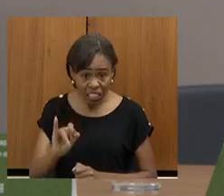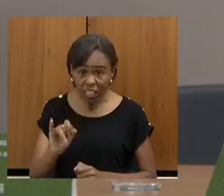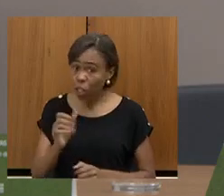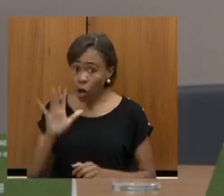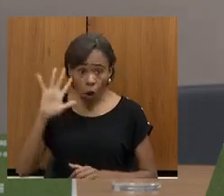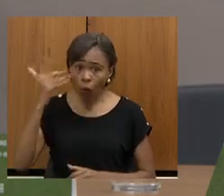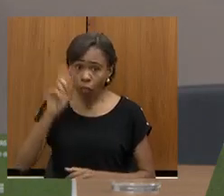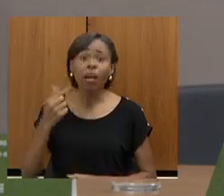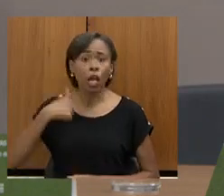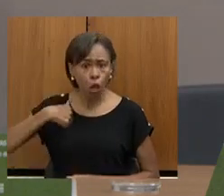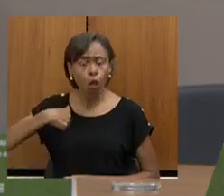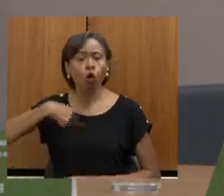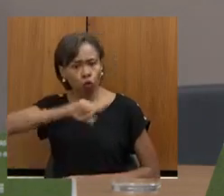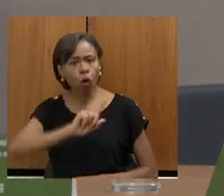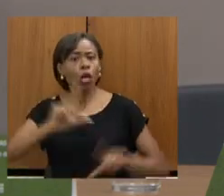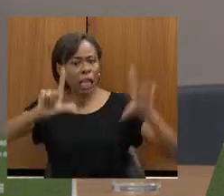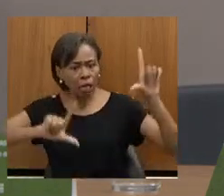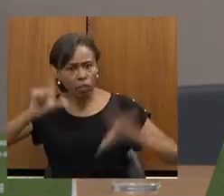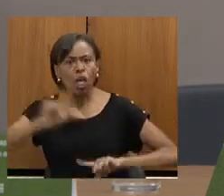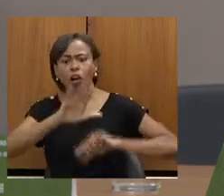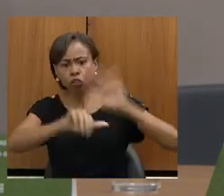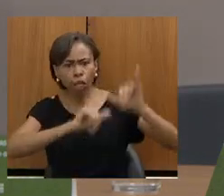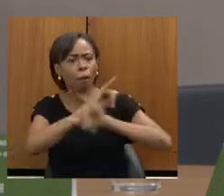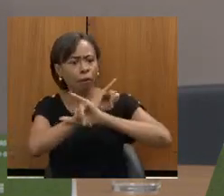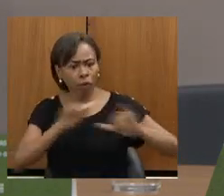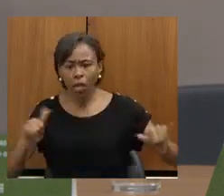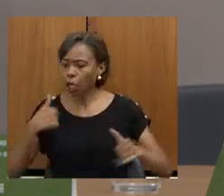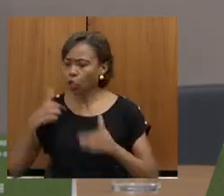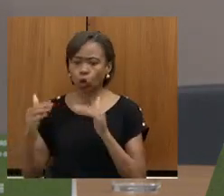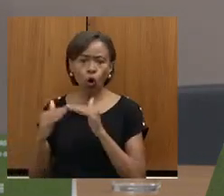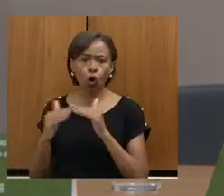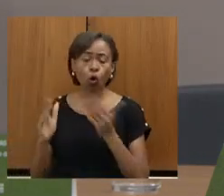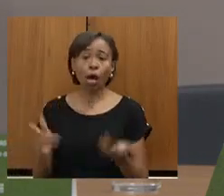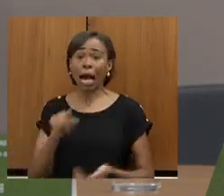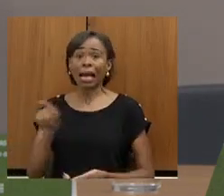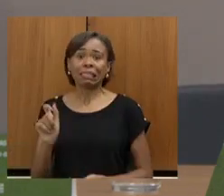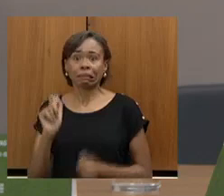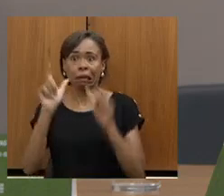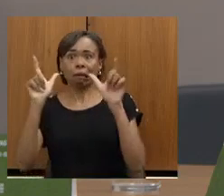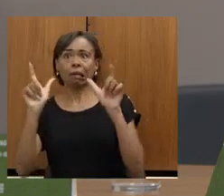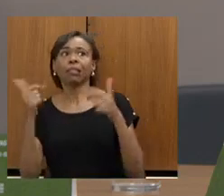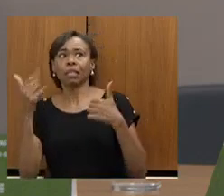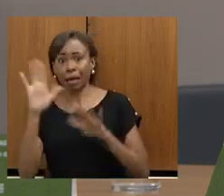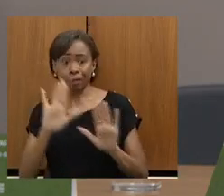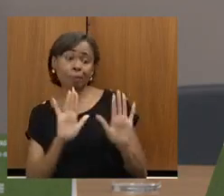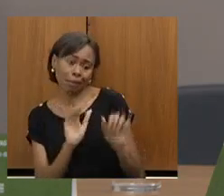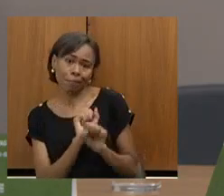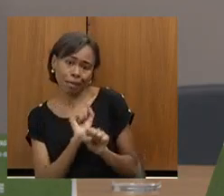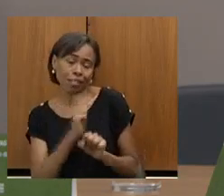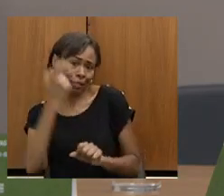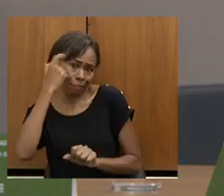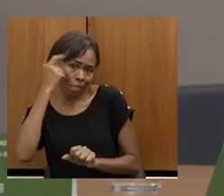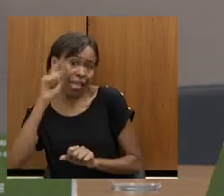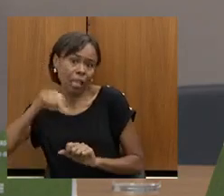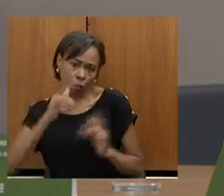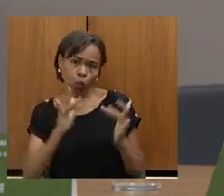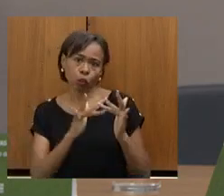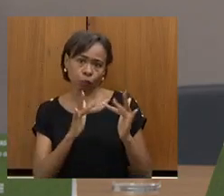concordo. E aí ele se assusta e fala, então, gente vai pensar, vamos ver, depois a gente entra em contato.